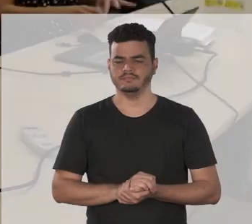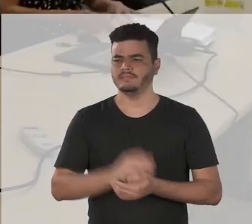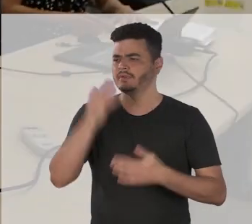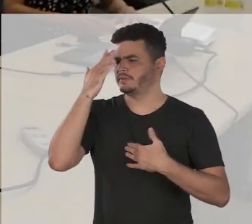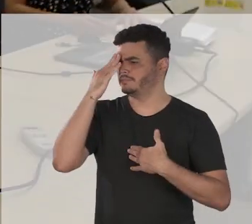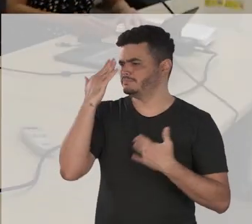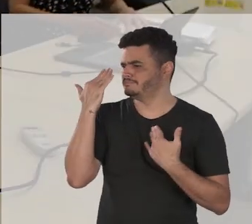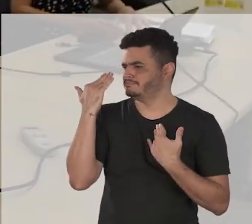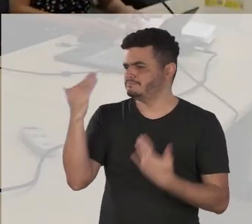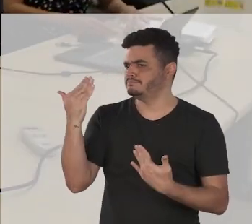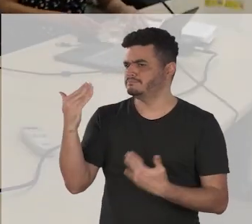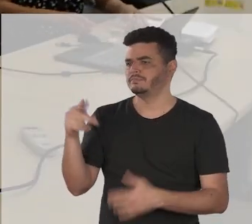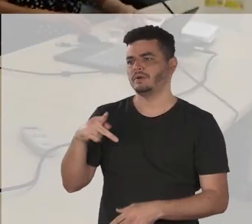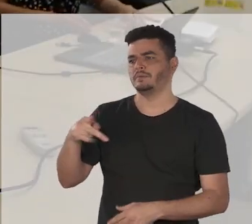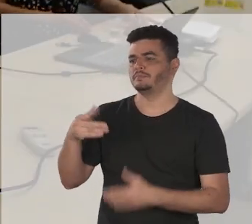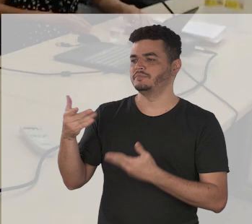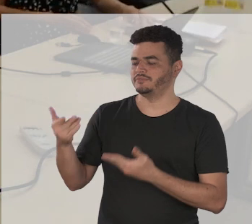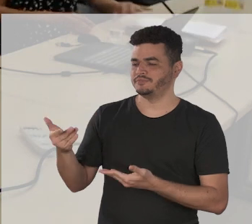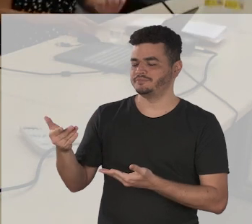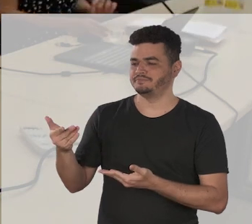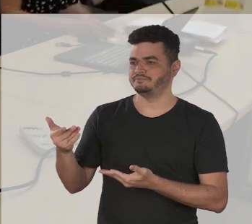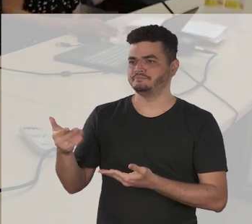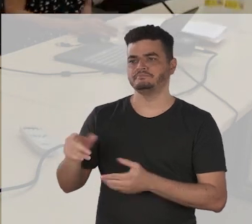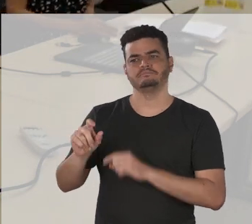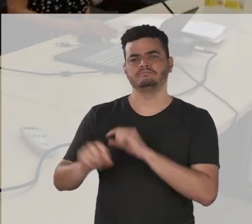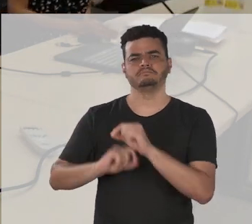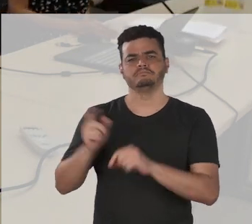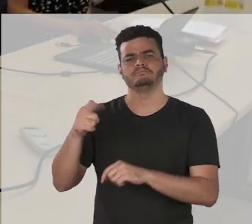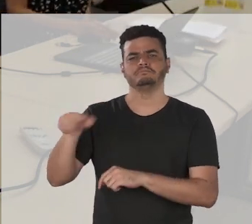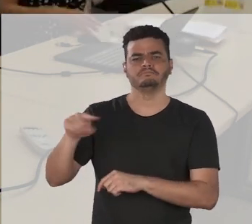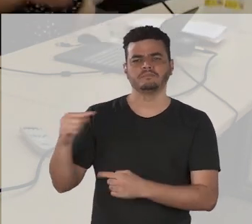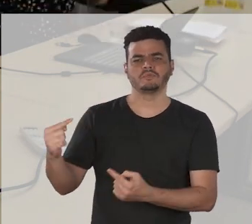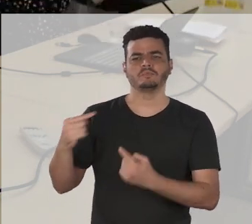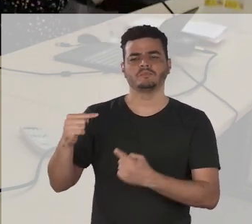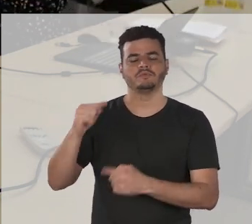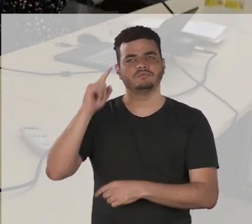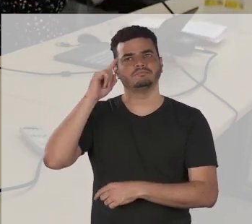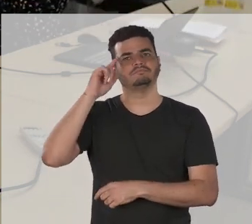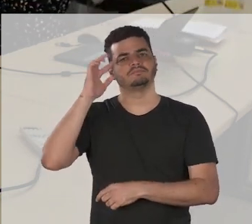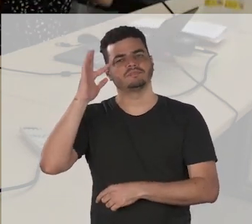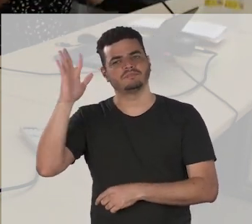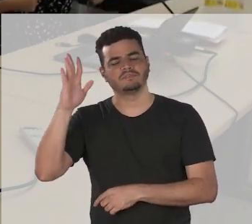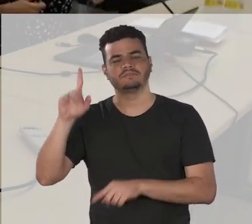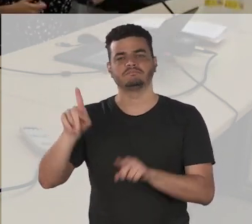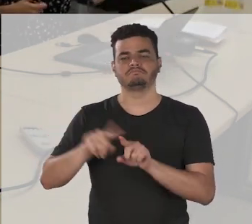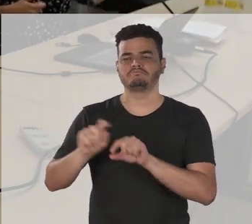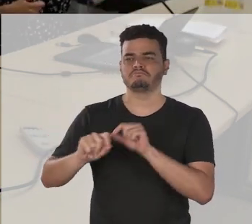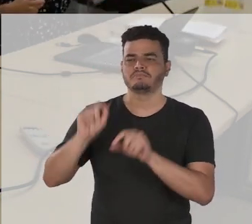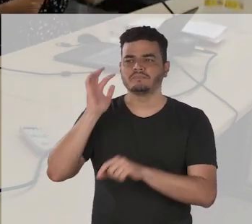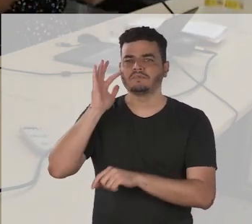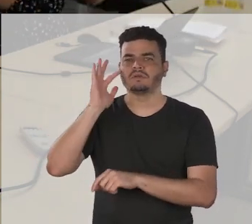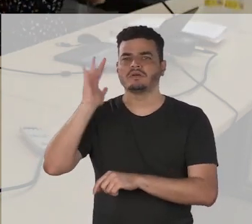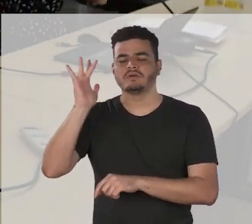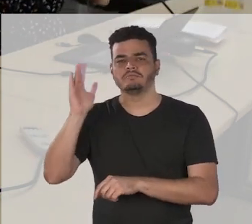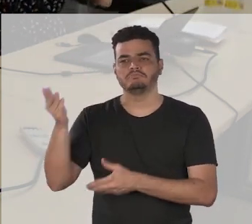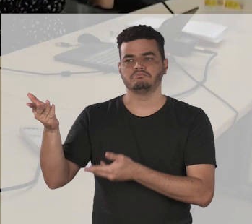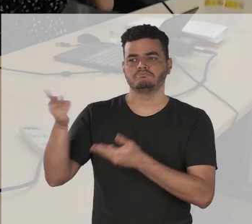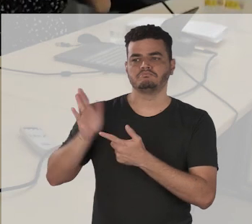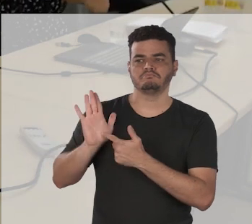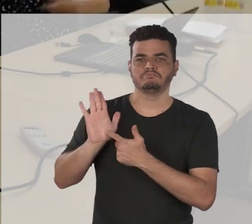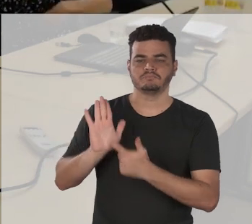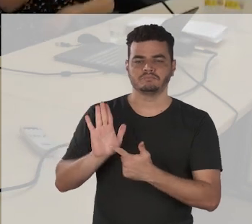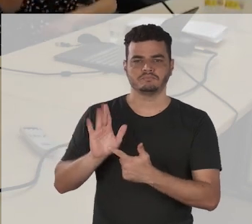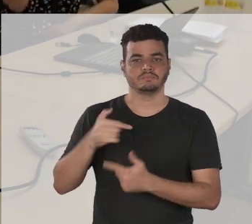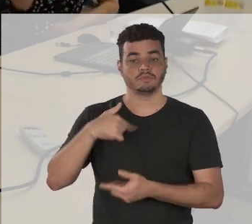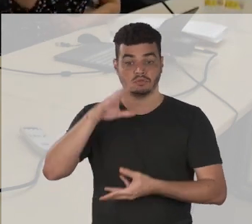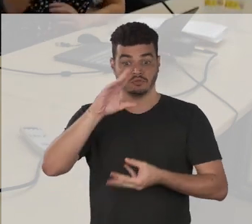Muito obrigada, Carolina, por as reflexões que você nos trouxe, né? Eu vou fazer um breve resumo